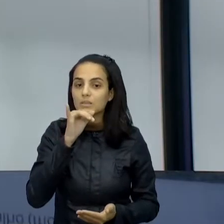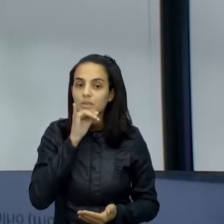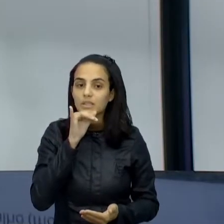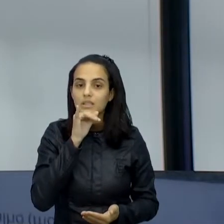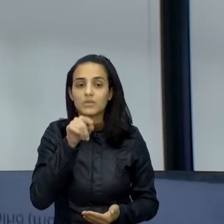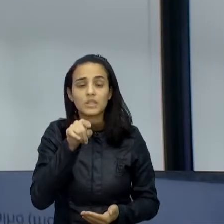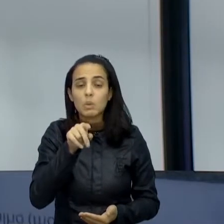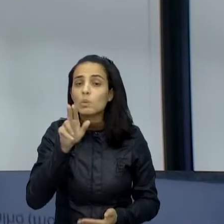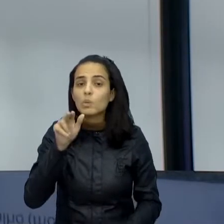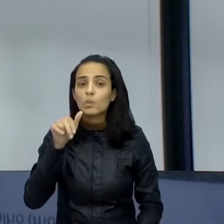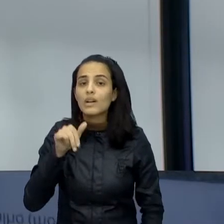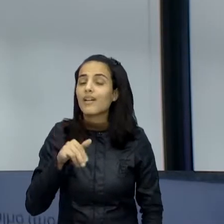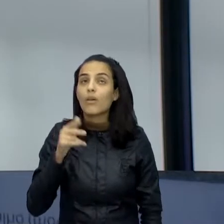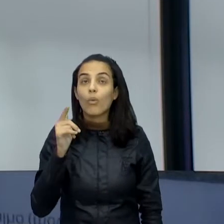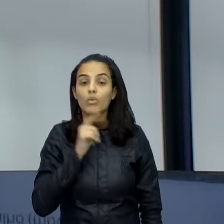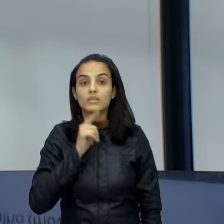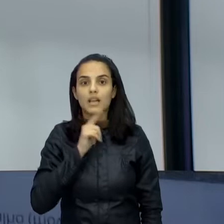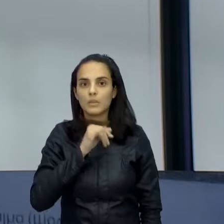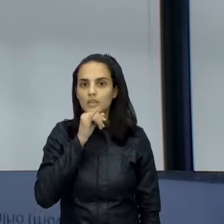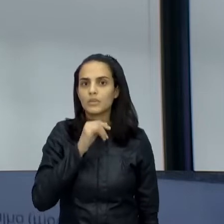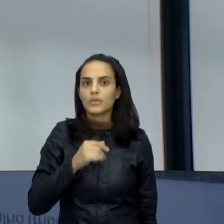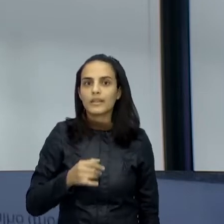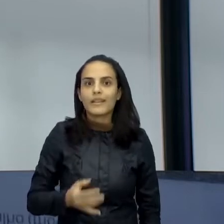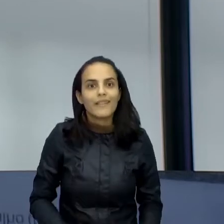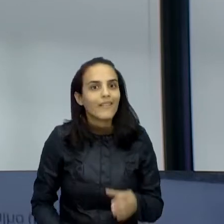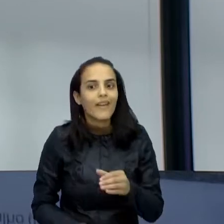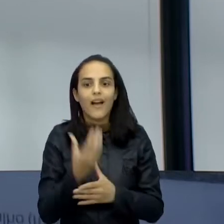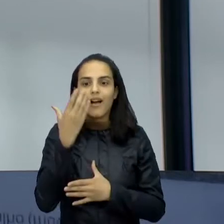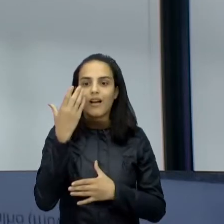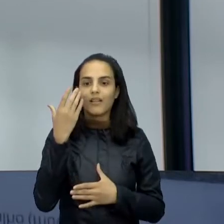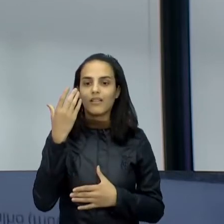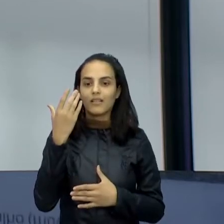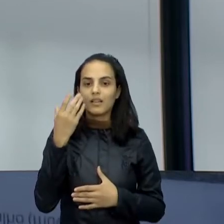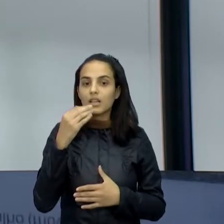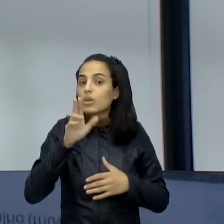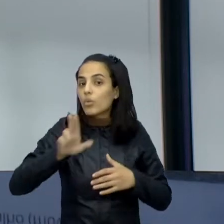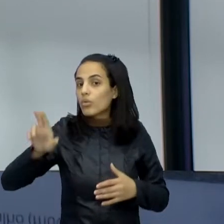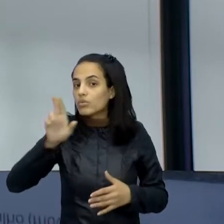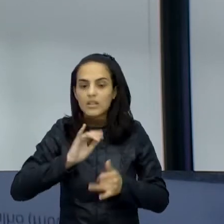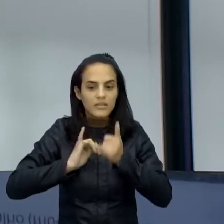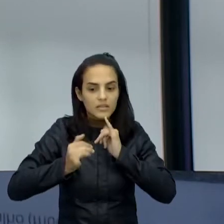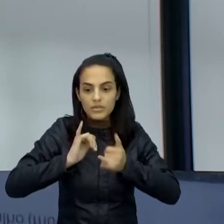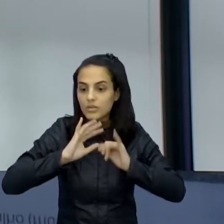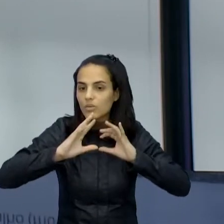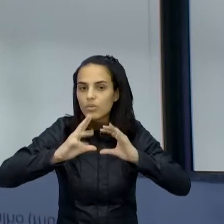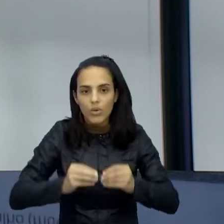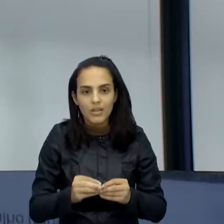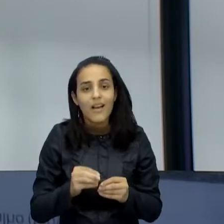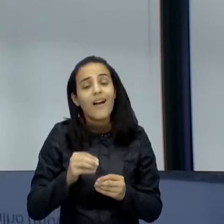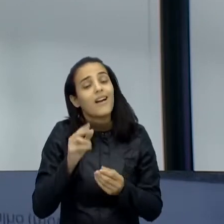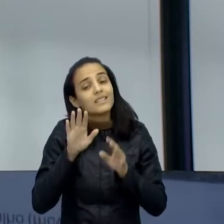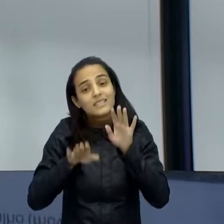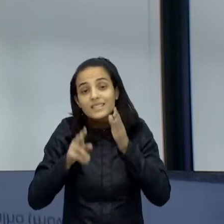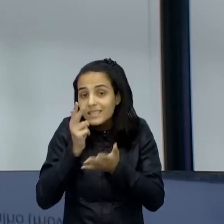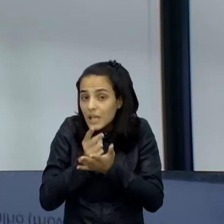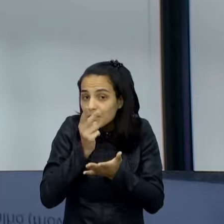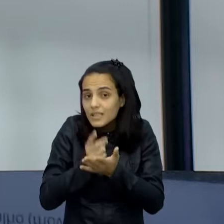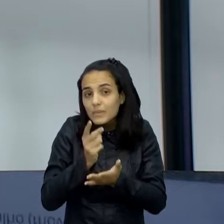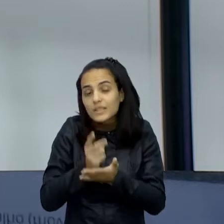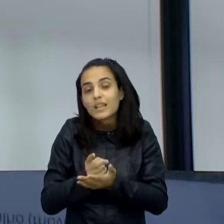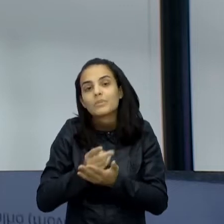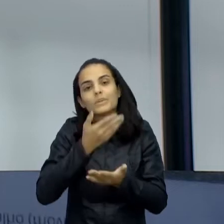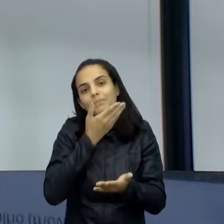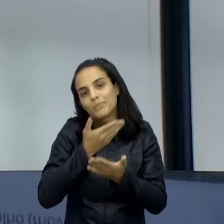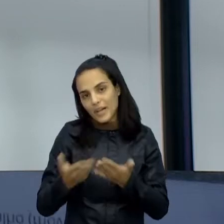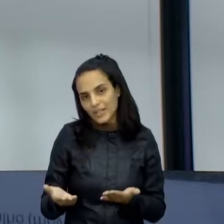vai conseguir construir uma máquina de maneira que ela use energia totalmente para a função dela. Sempre haverá uma perda, né?